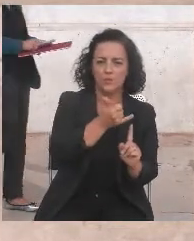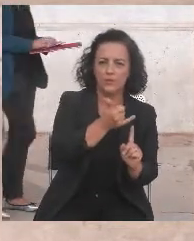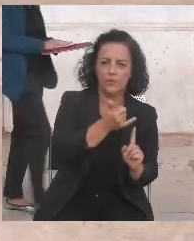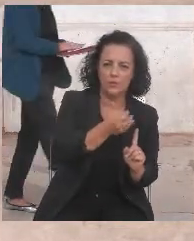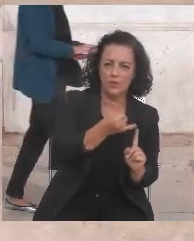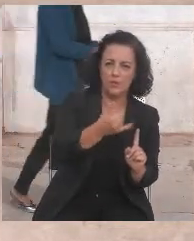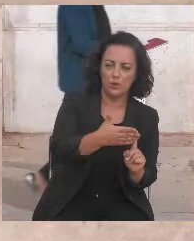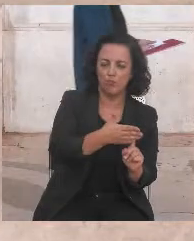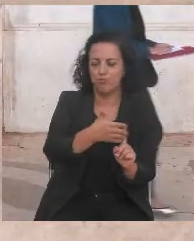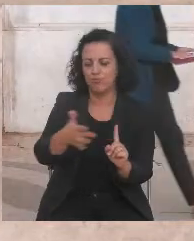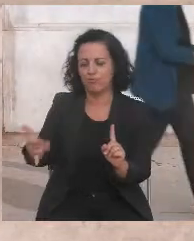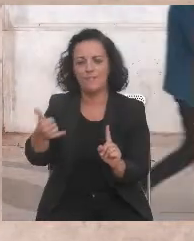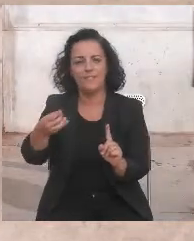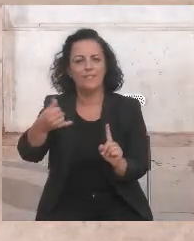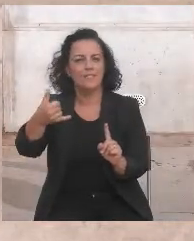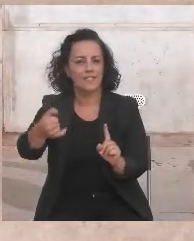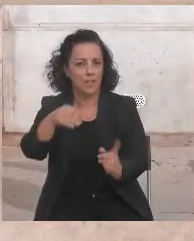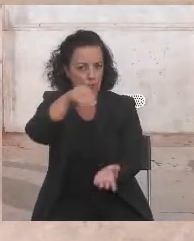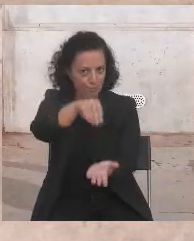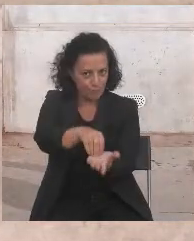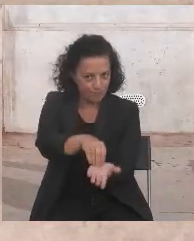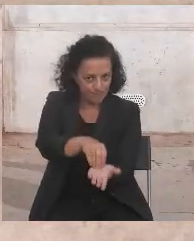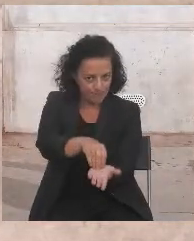2021-2025. Para constar...